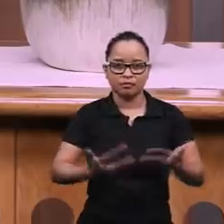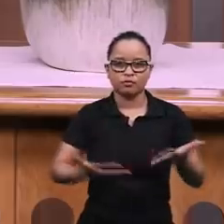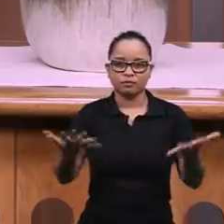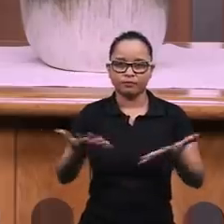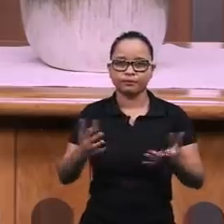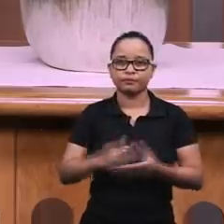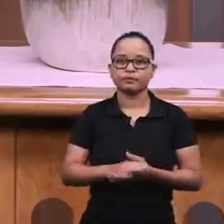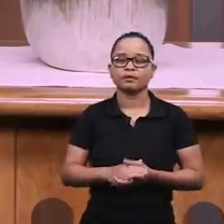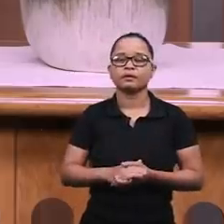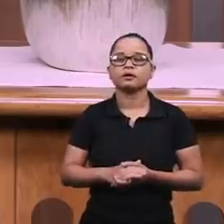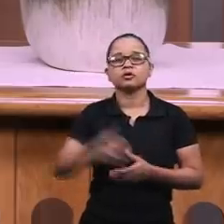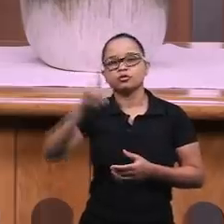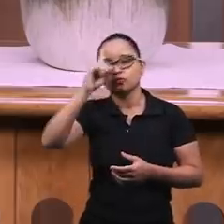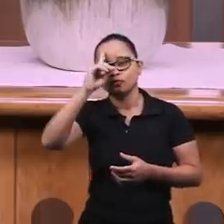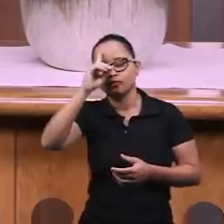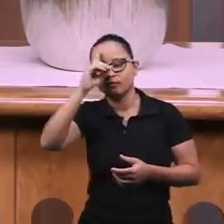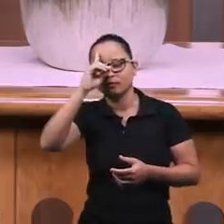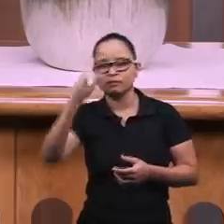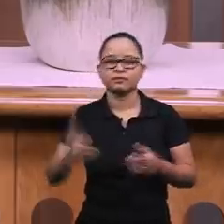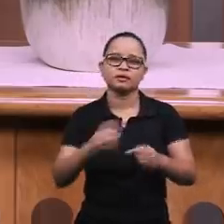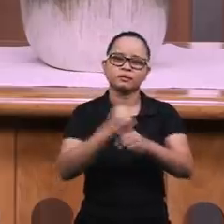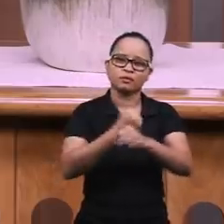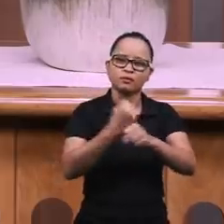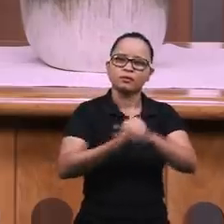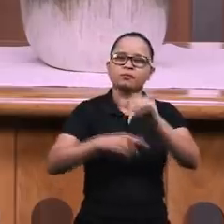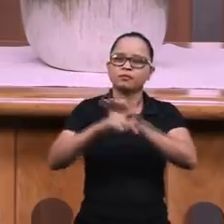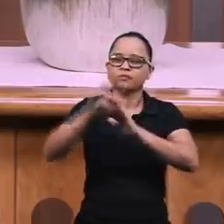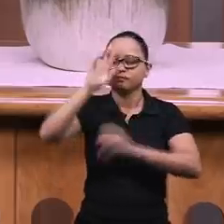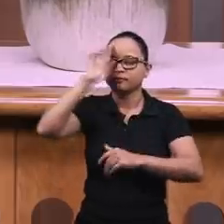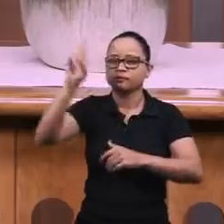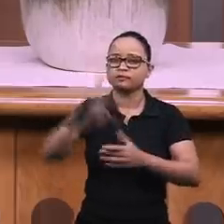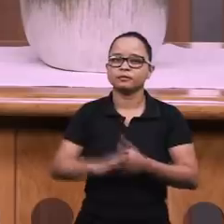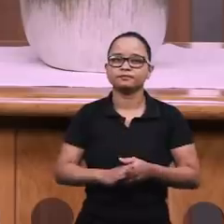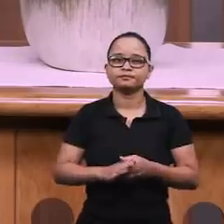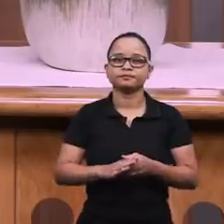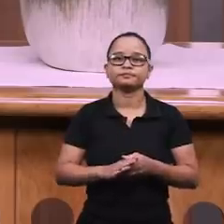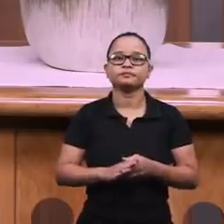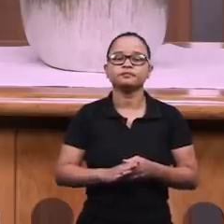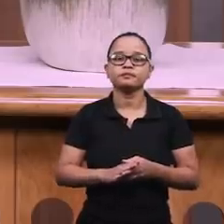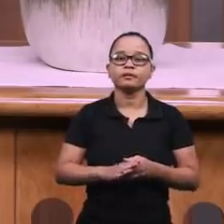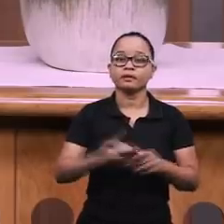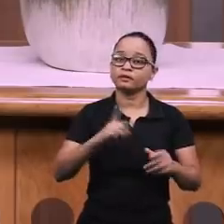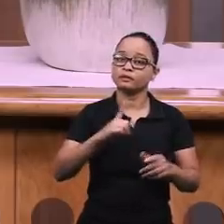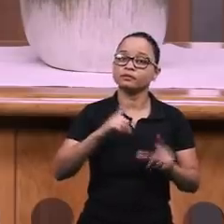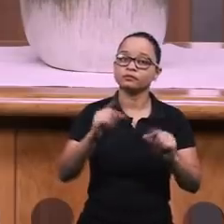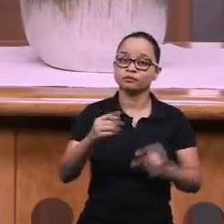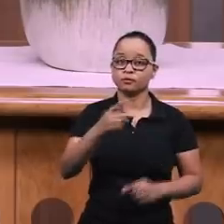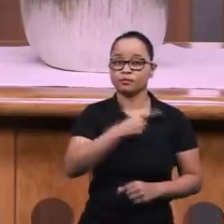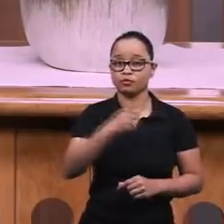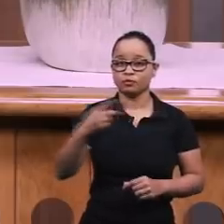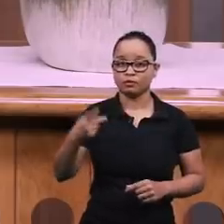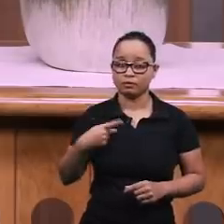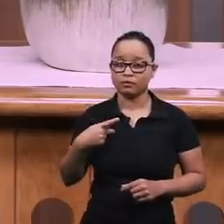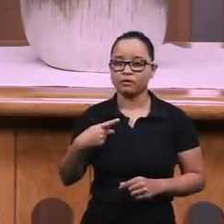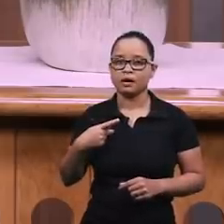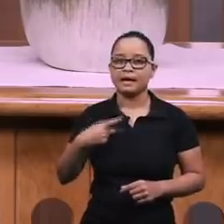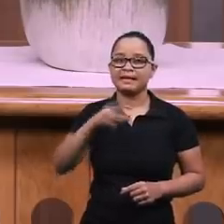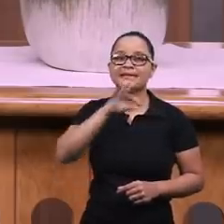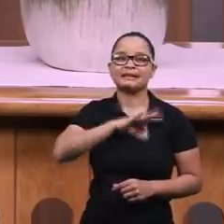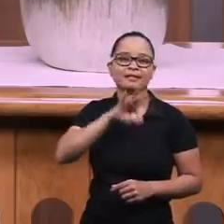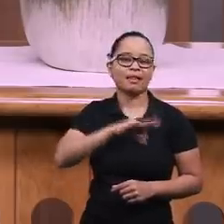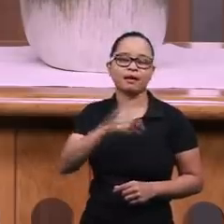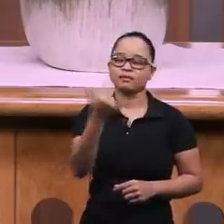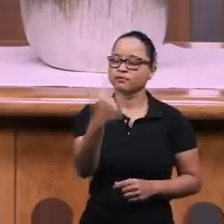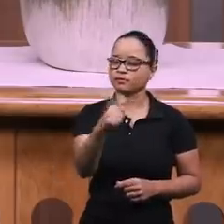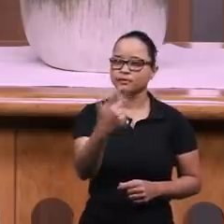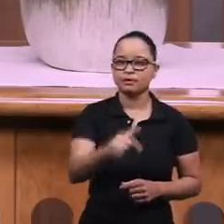e a dinâmica do dia-a-dia da obra né é uma dinâmica em que o ministério ele é